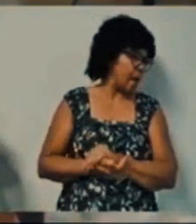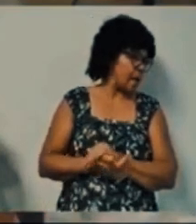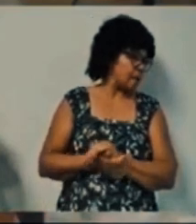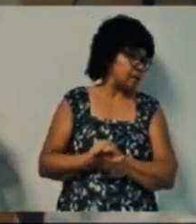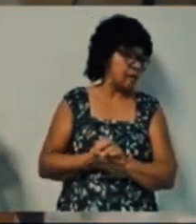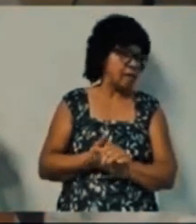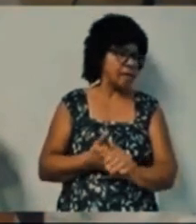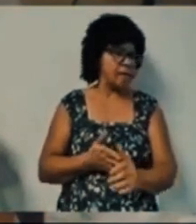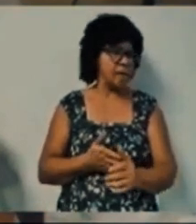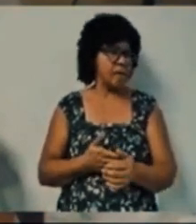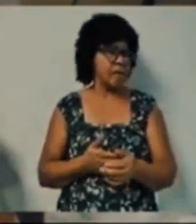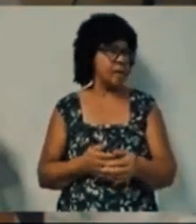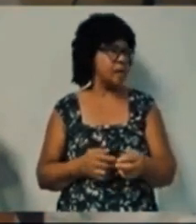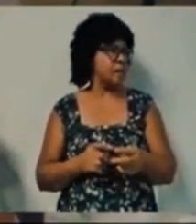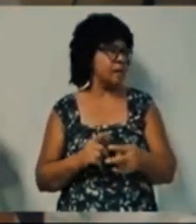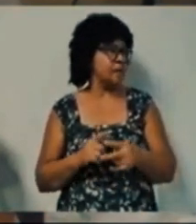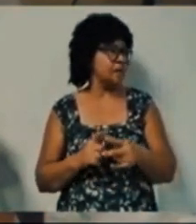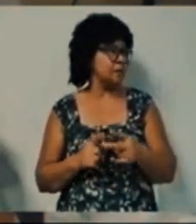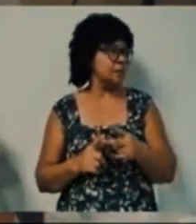pessoa.